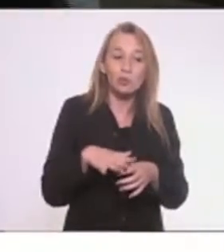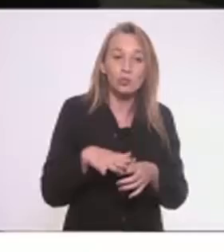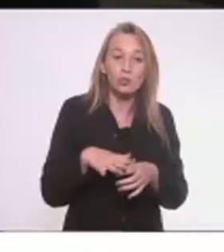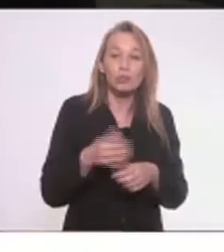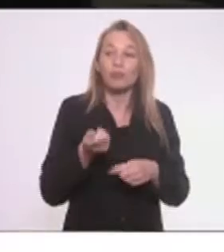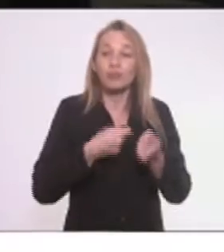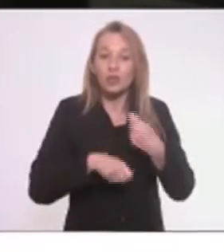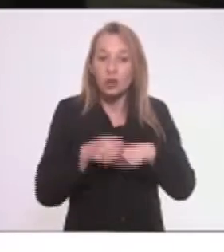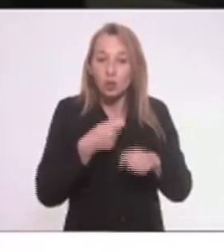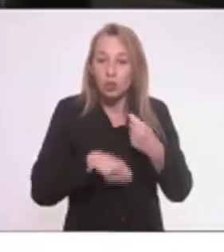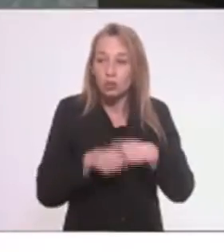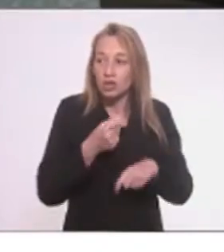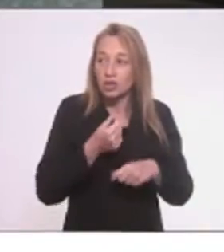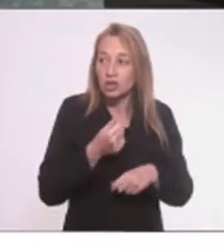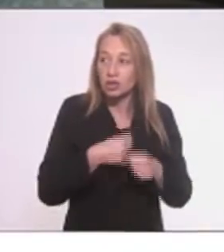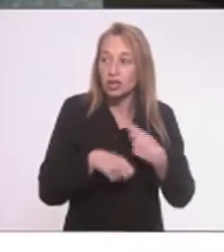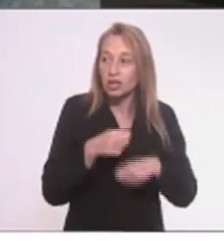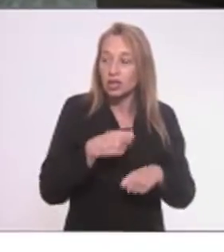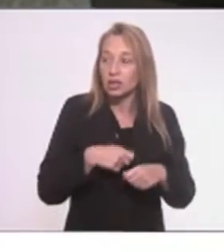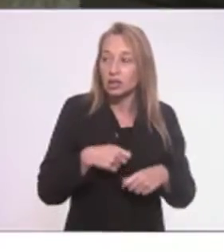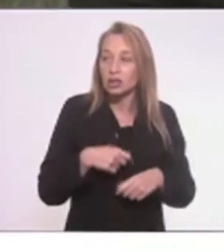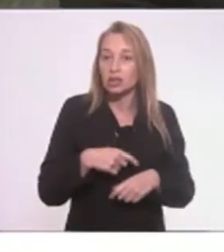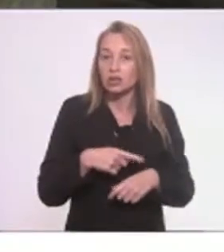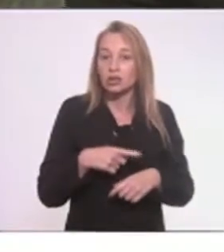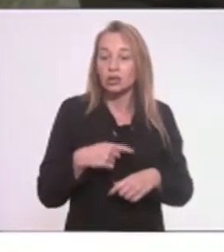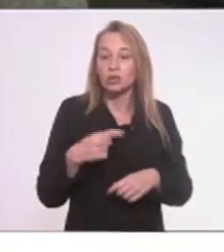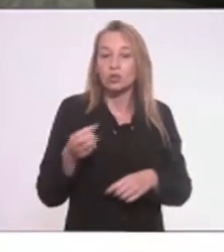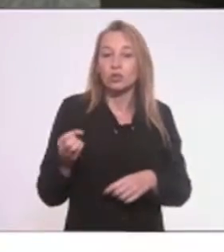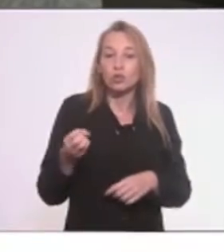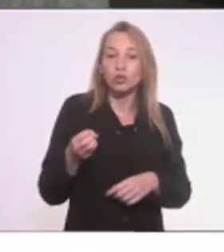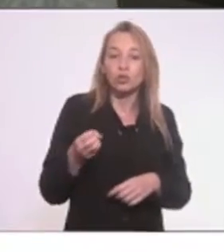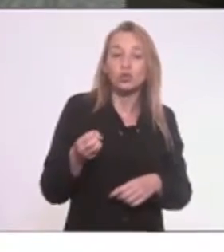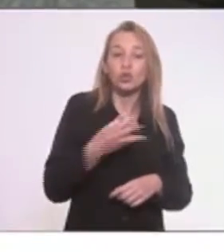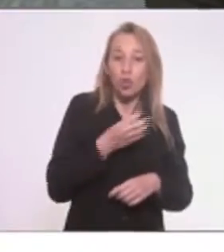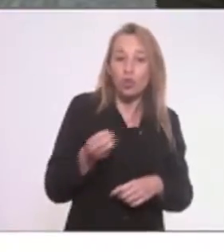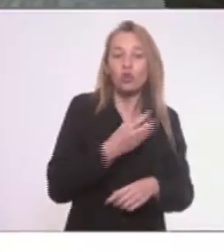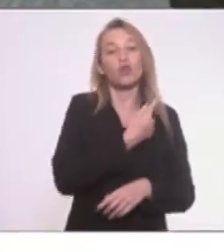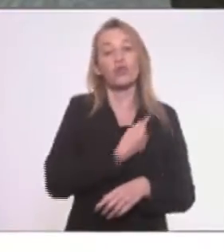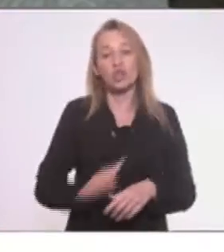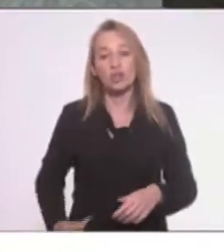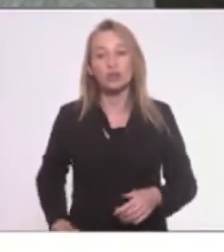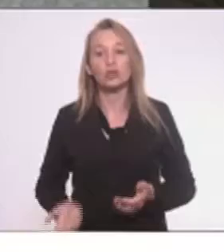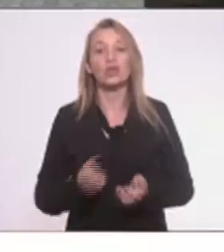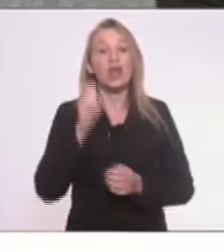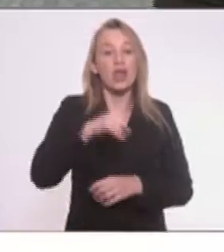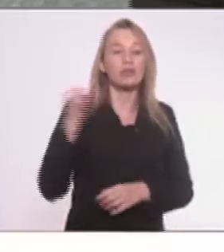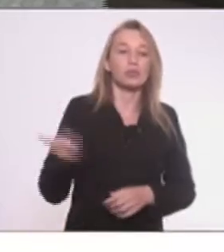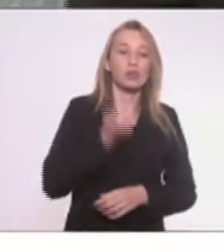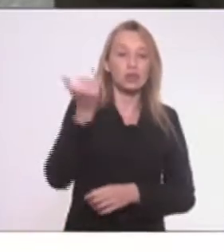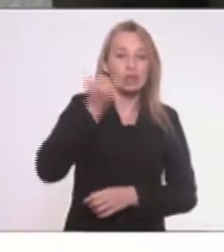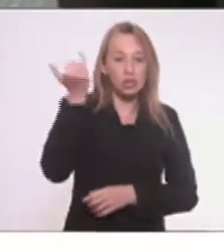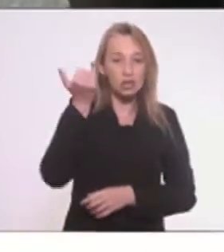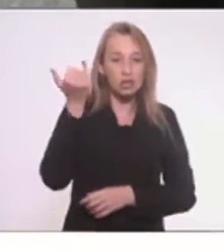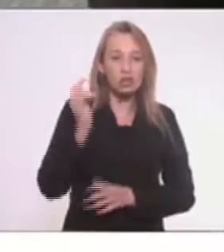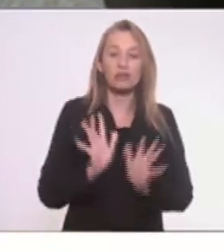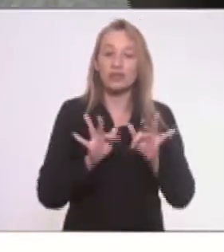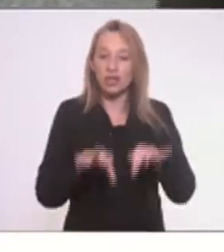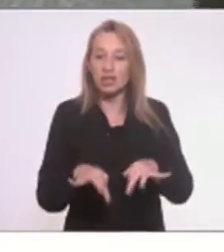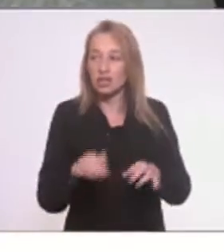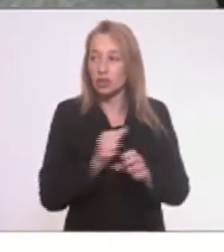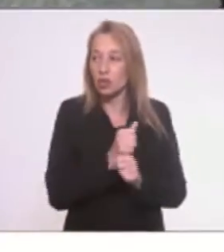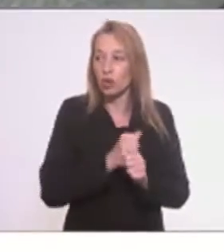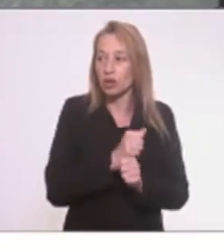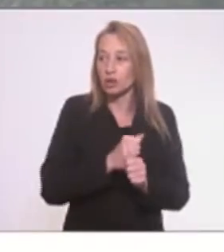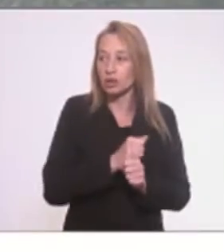da sua economia. Nós estamos com um novo governador e é importante que a gente feche esse